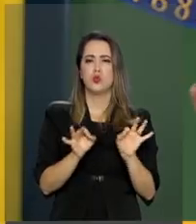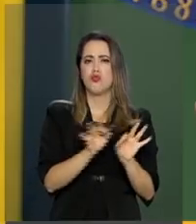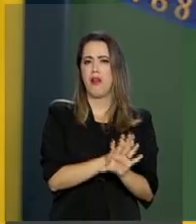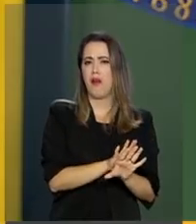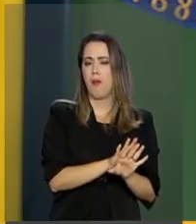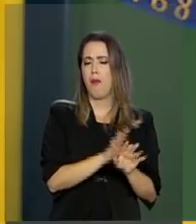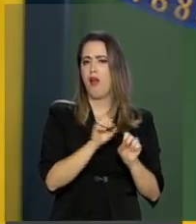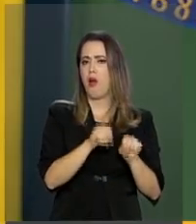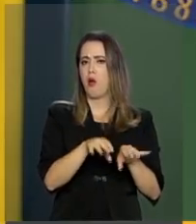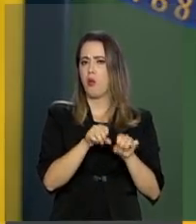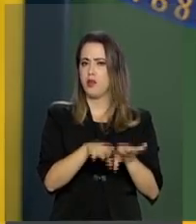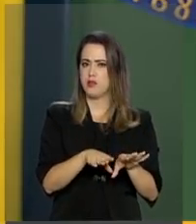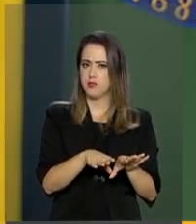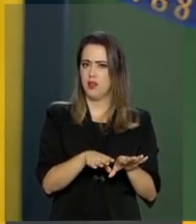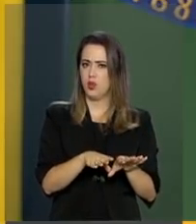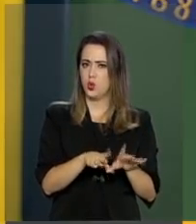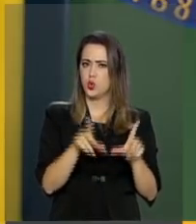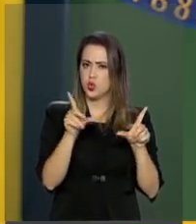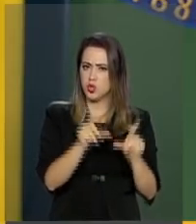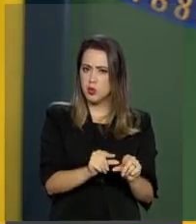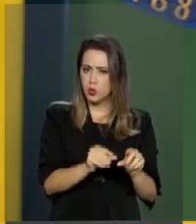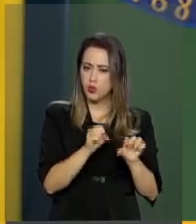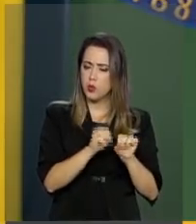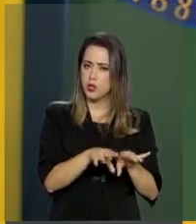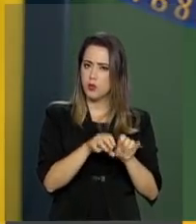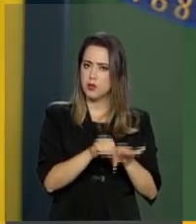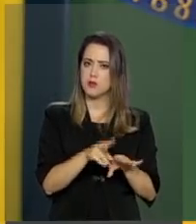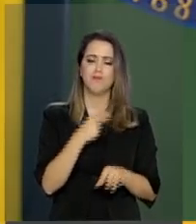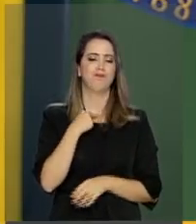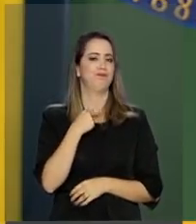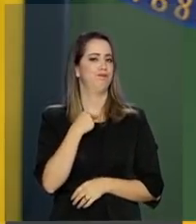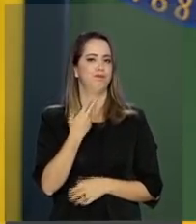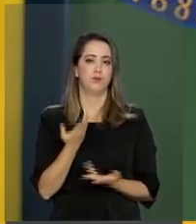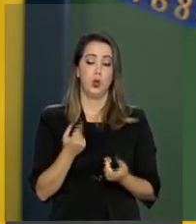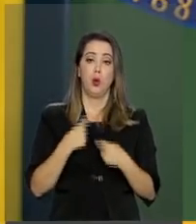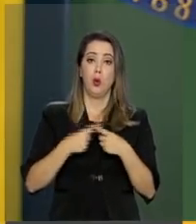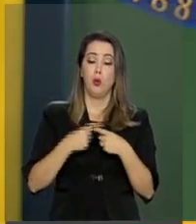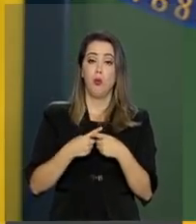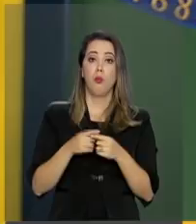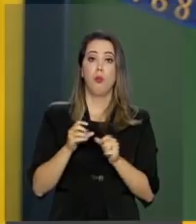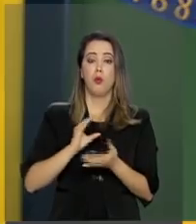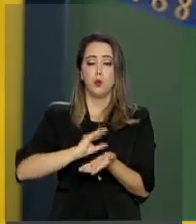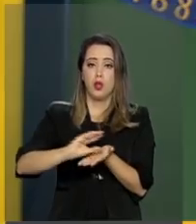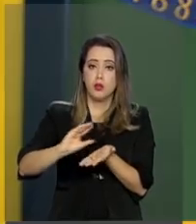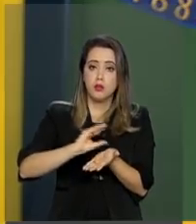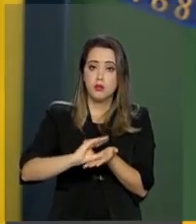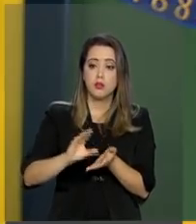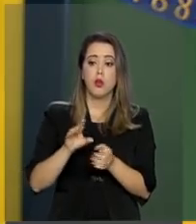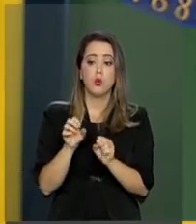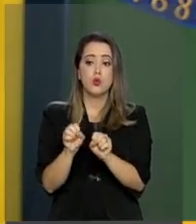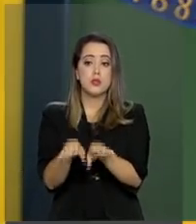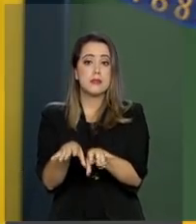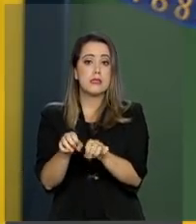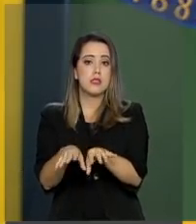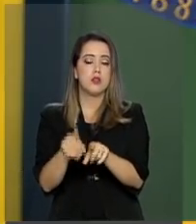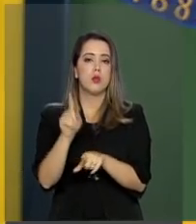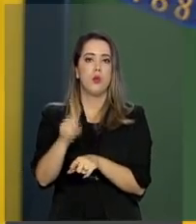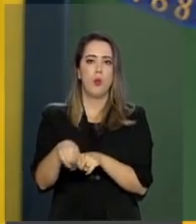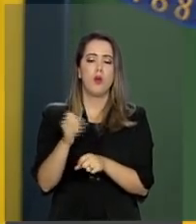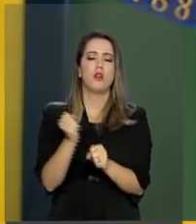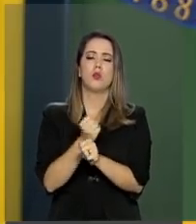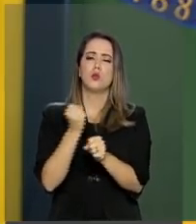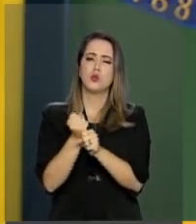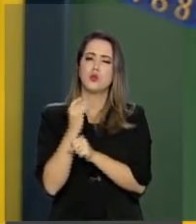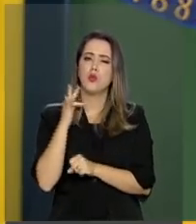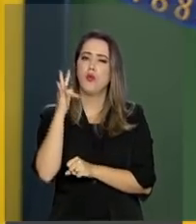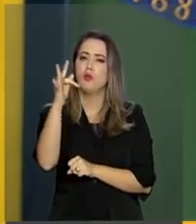Aliás, investir em nossos jovens é construir um futuro, vou dizer óbvio, de mais